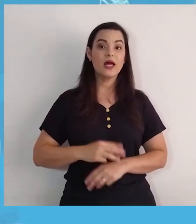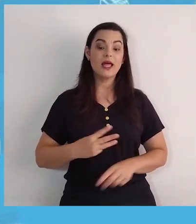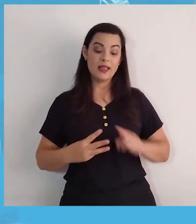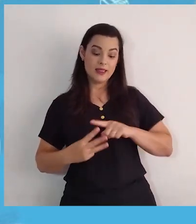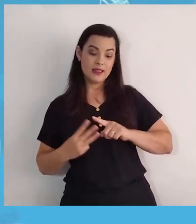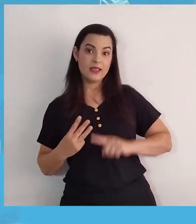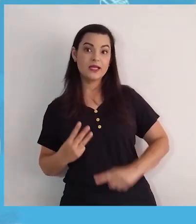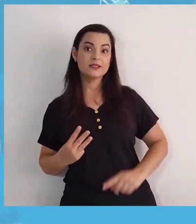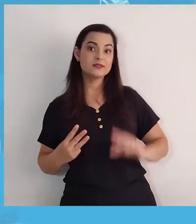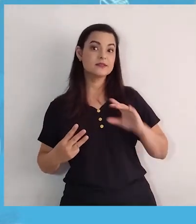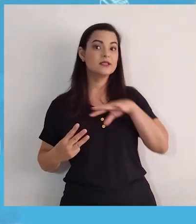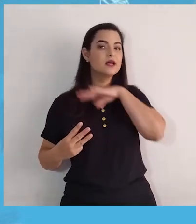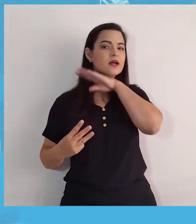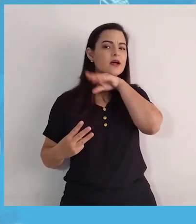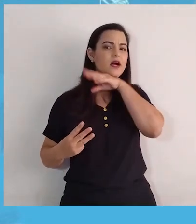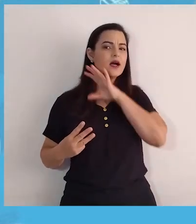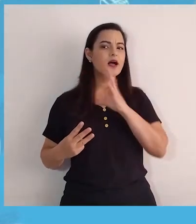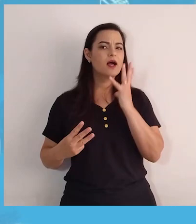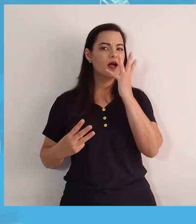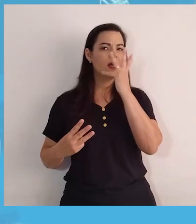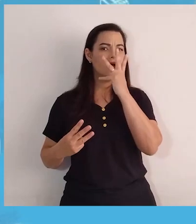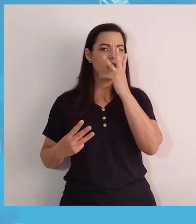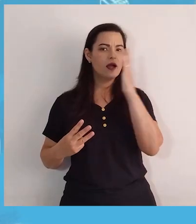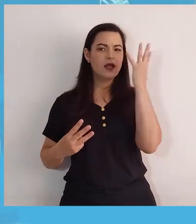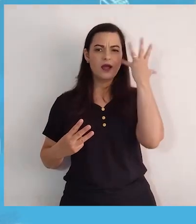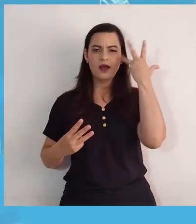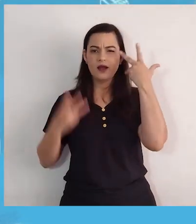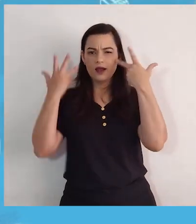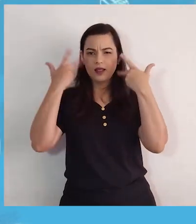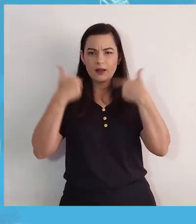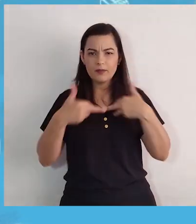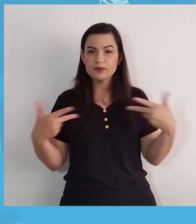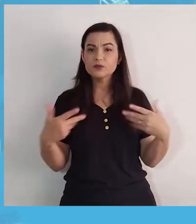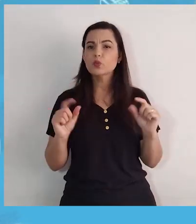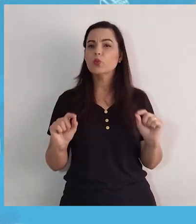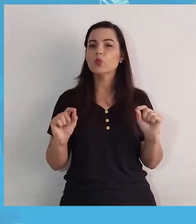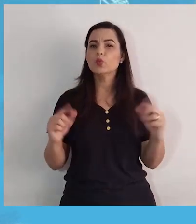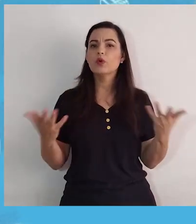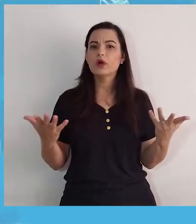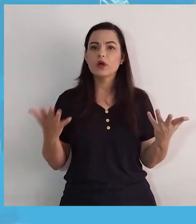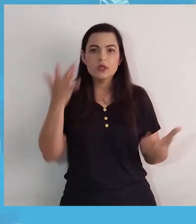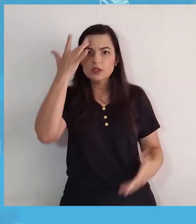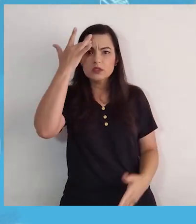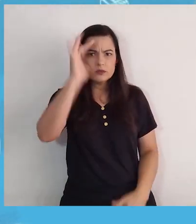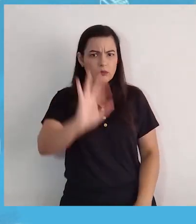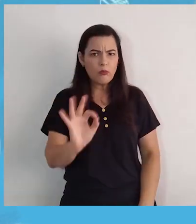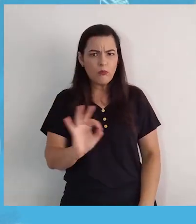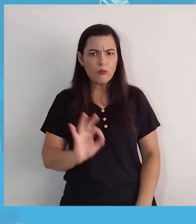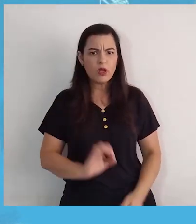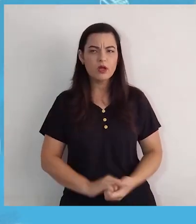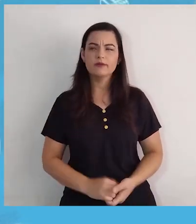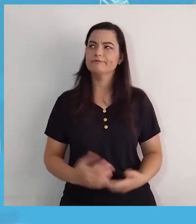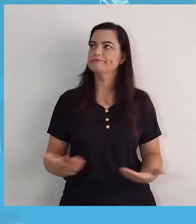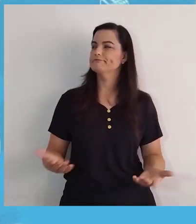animais. Ficou fácil agora. Não sabe ainda?